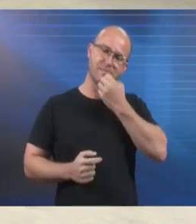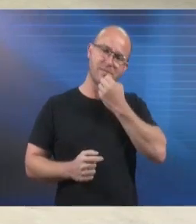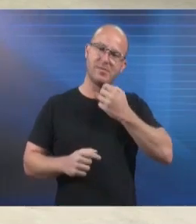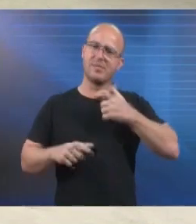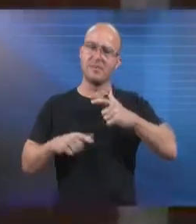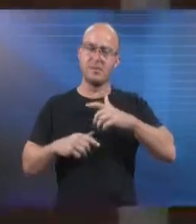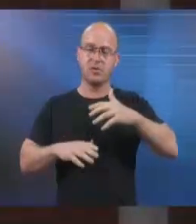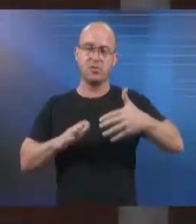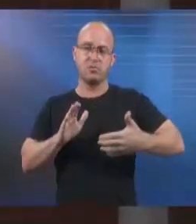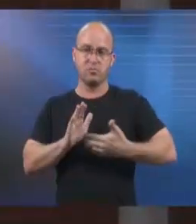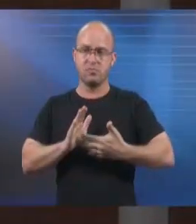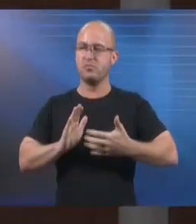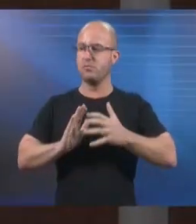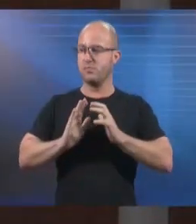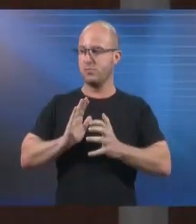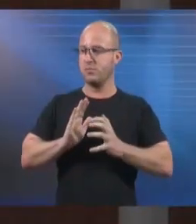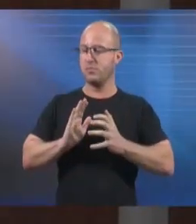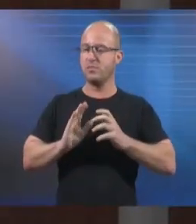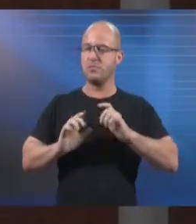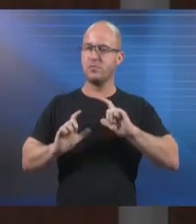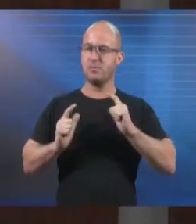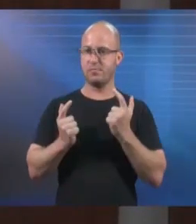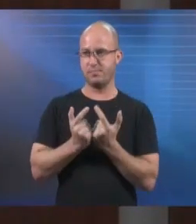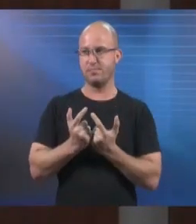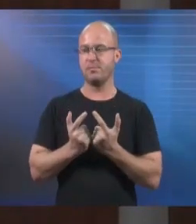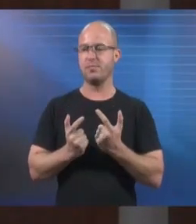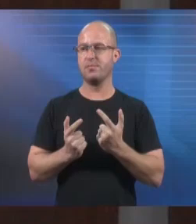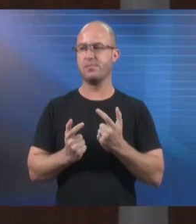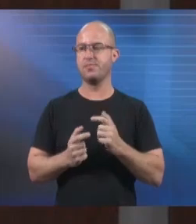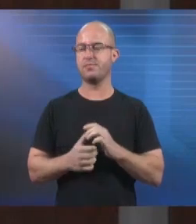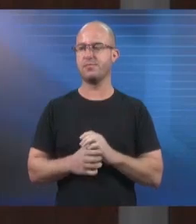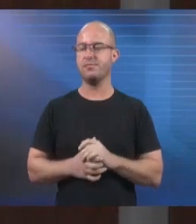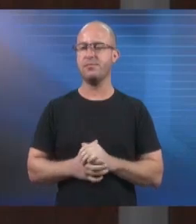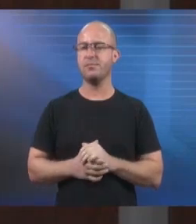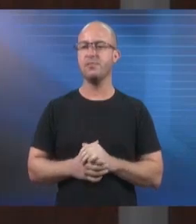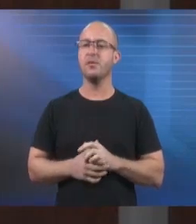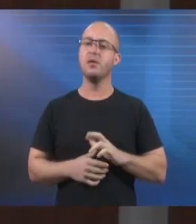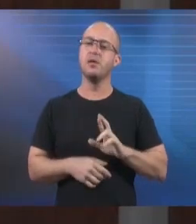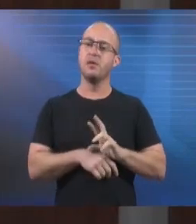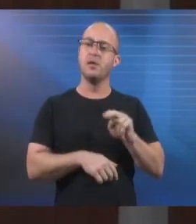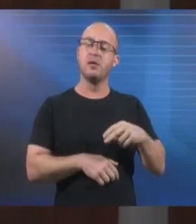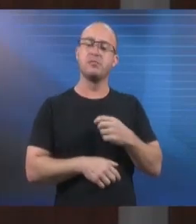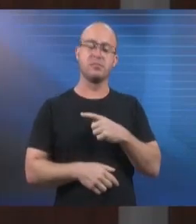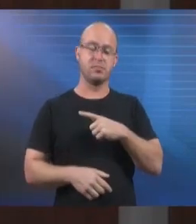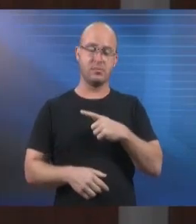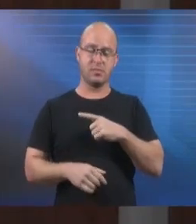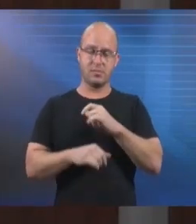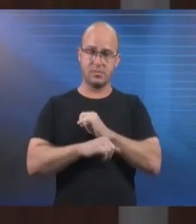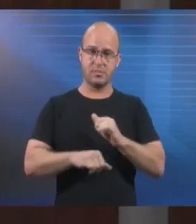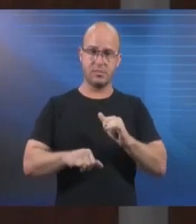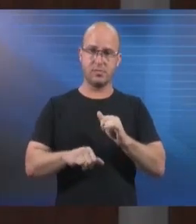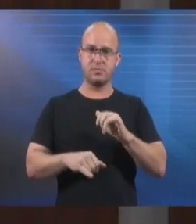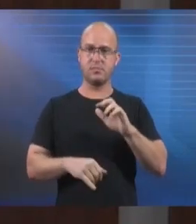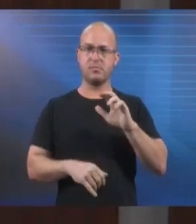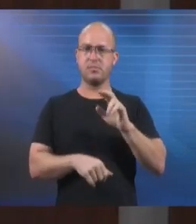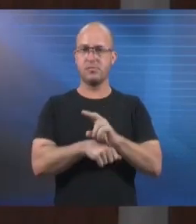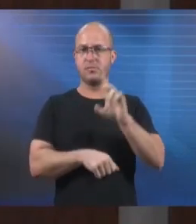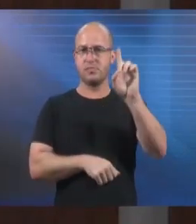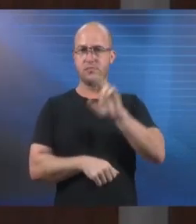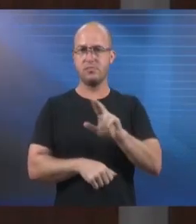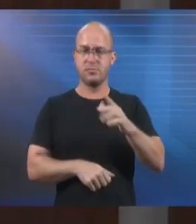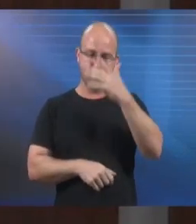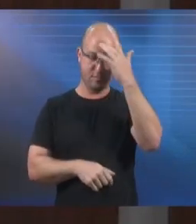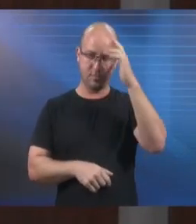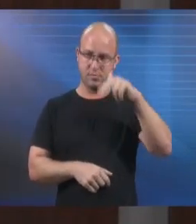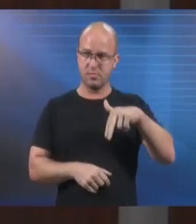trabalho a todos os funcionários da Assembleia Legislativa do Estado do Rio Grande do Norte havendo o número legal declara aberta a sessão invocando a proteção de